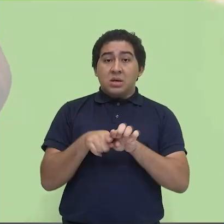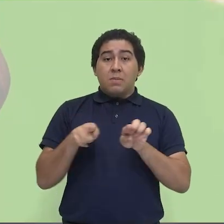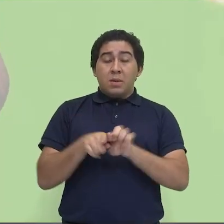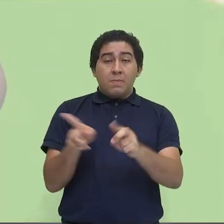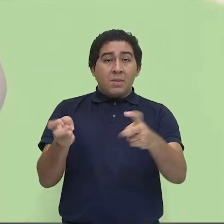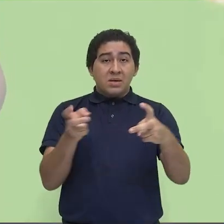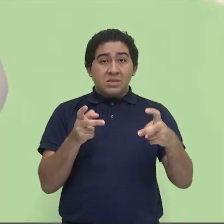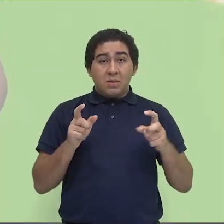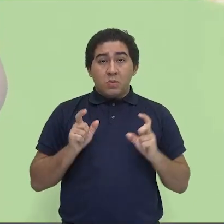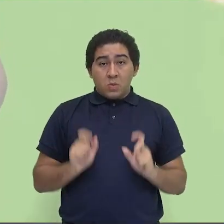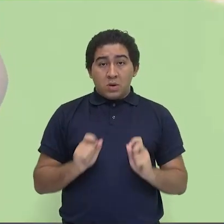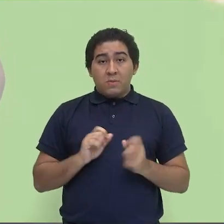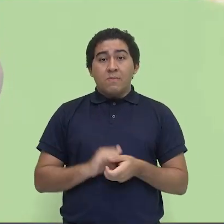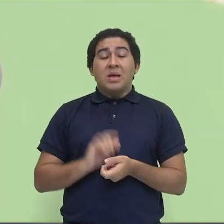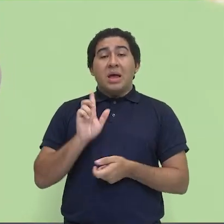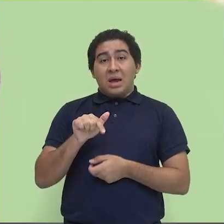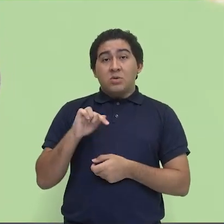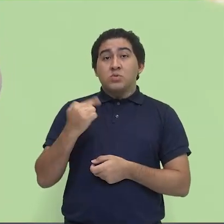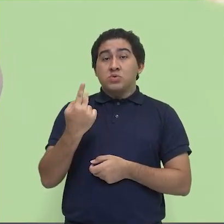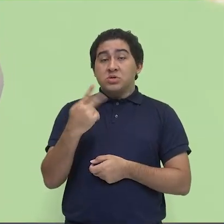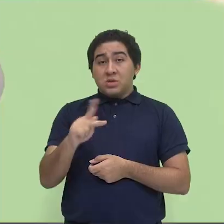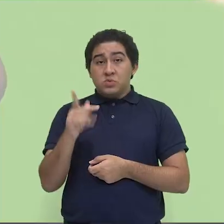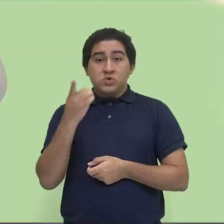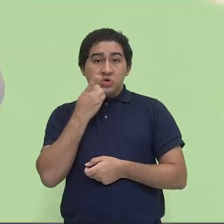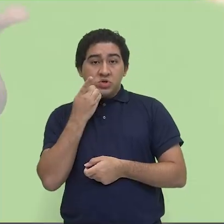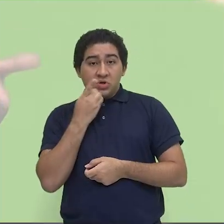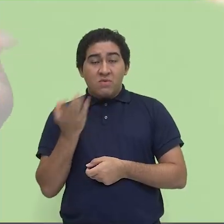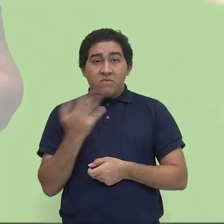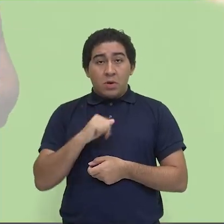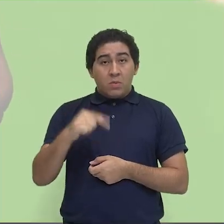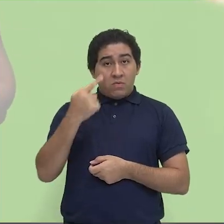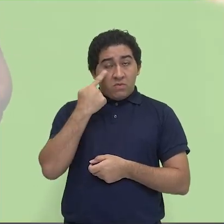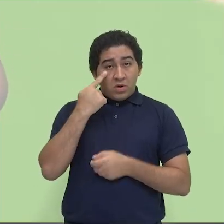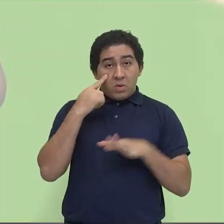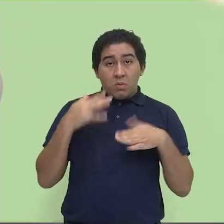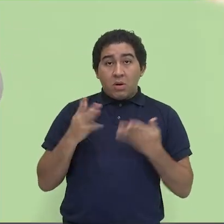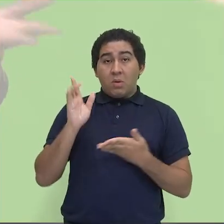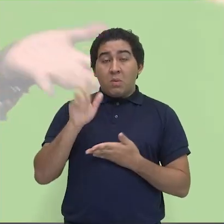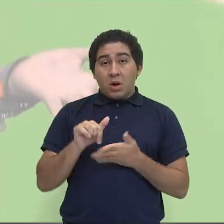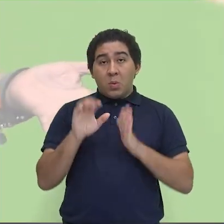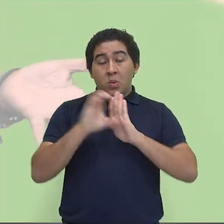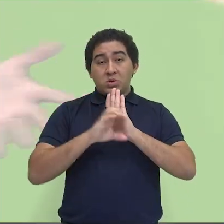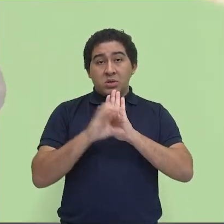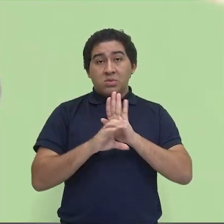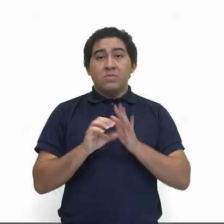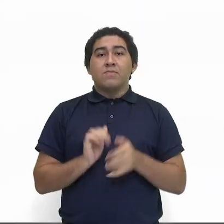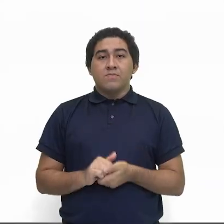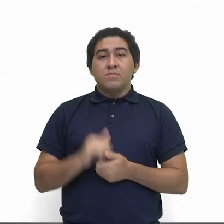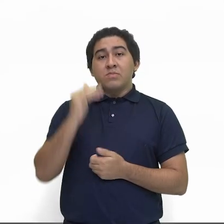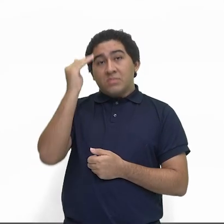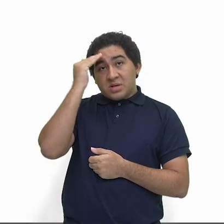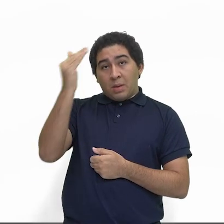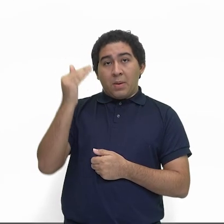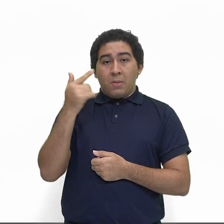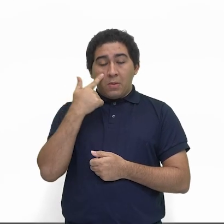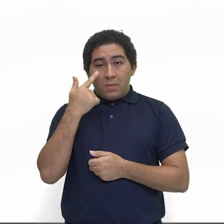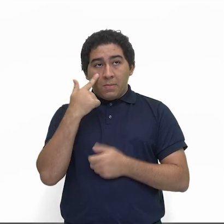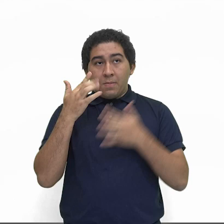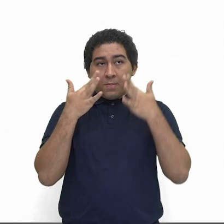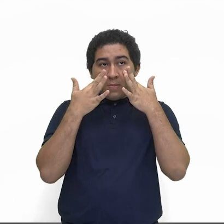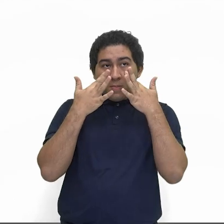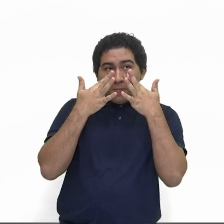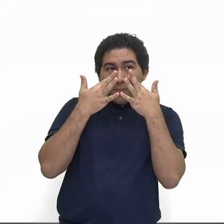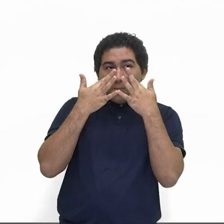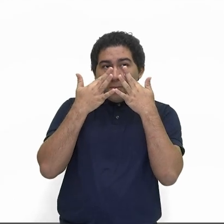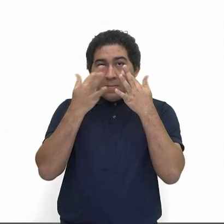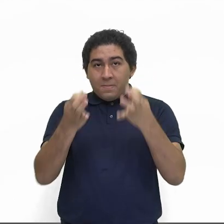está no teu cotidiano. Vamos lá definir quais são esses conceitos principais? Olha só.